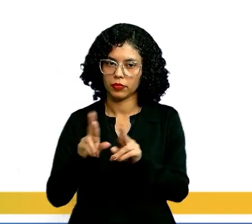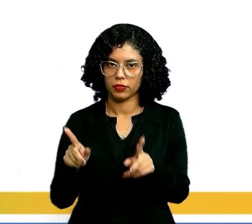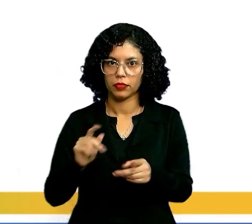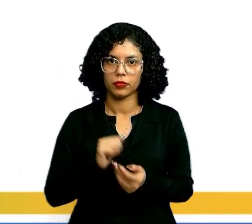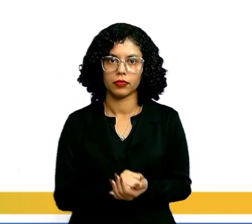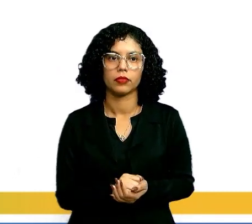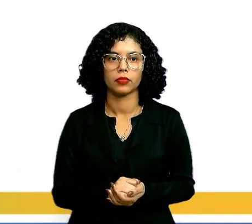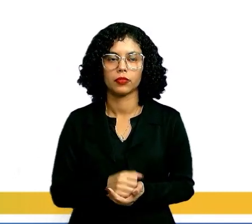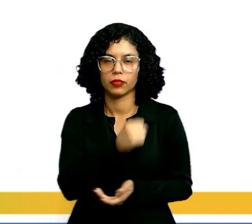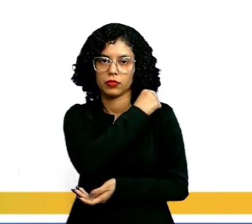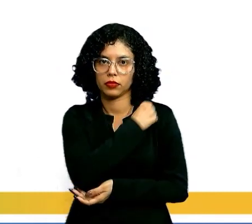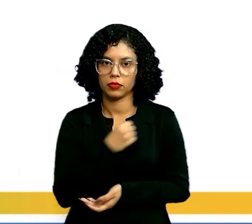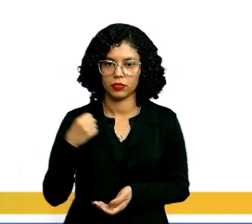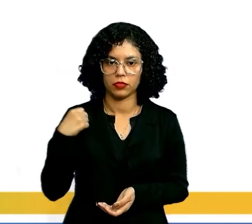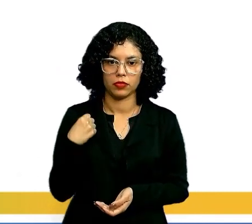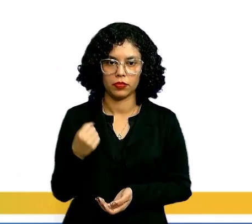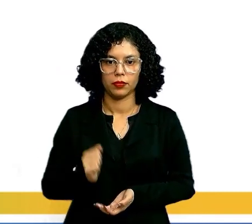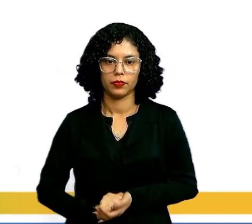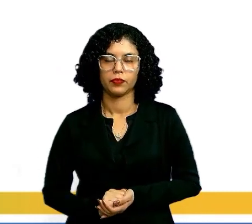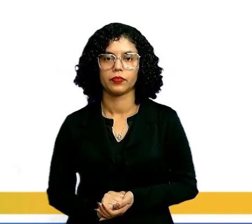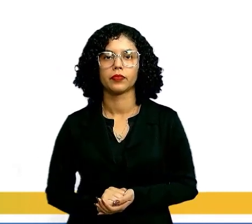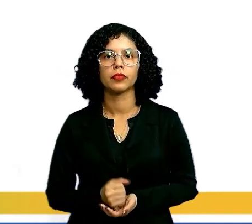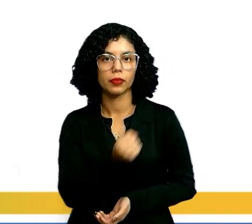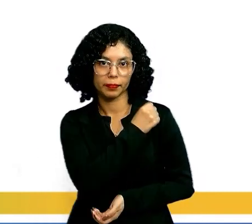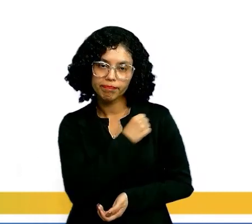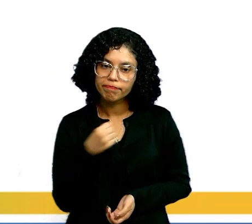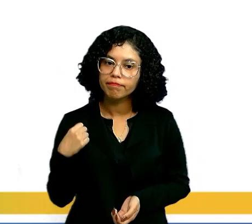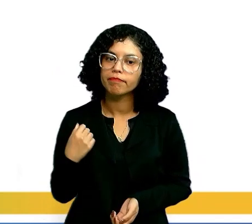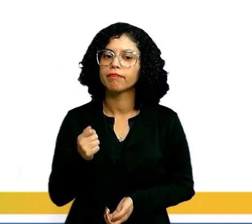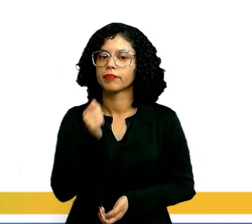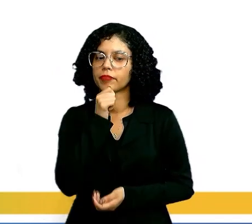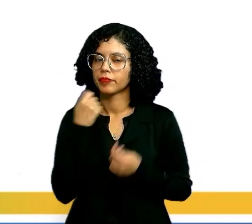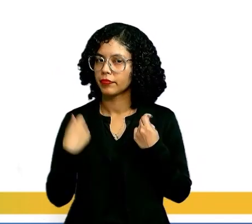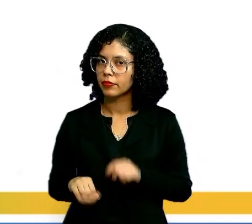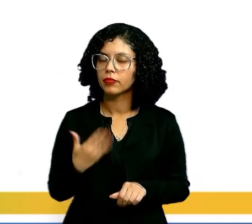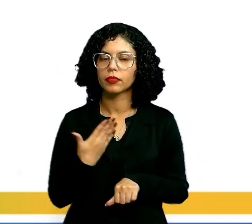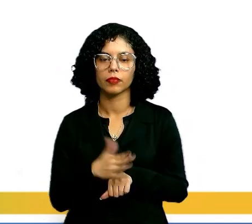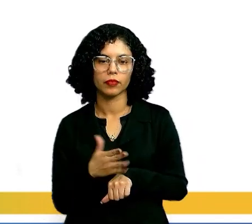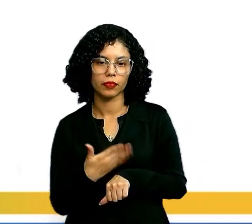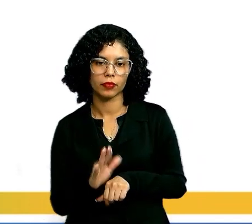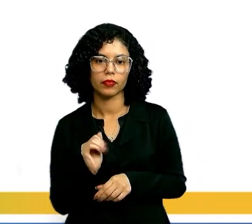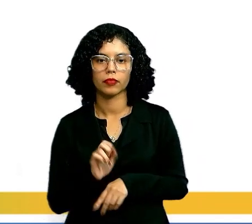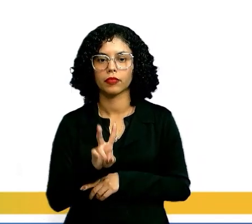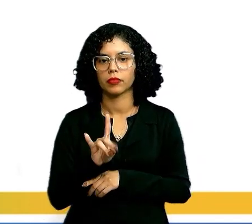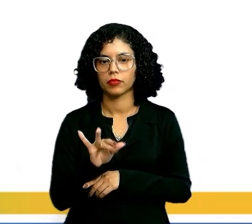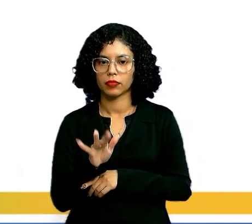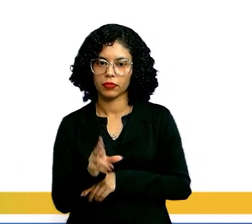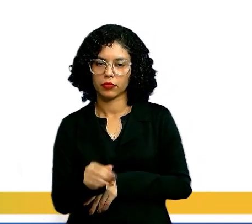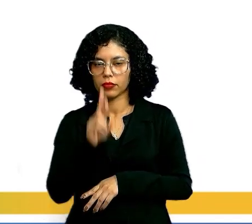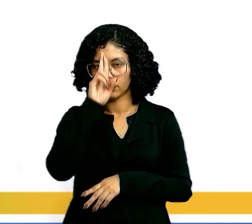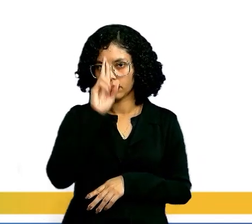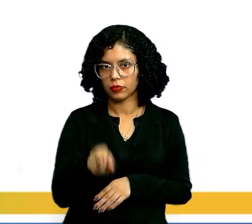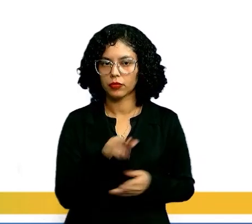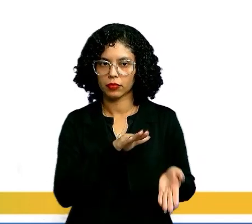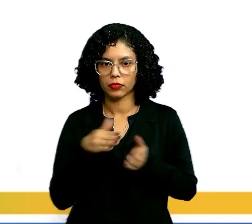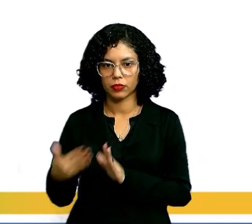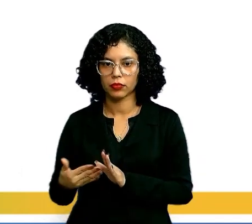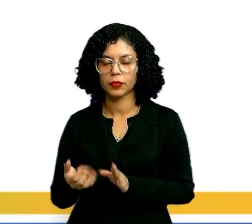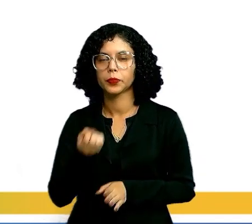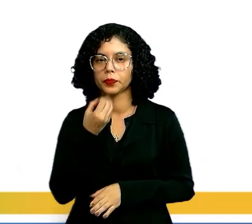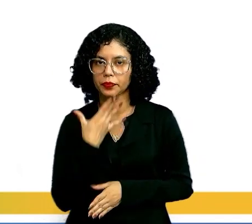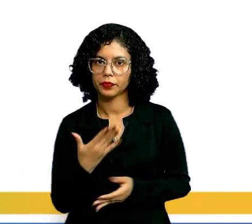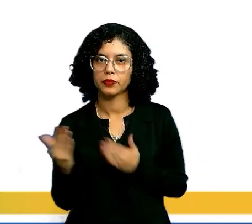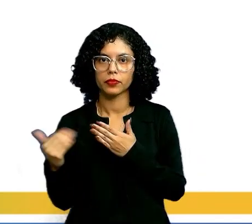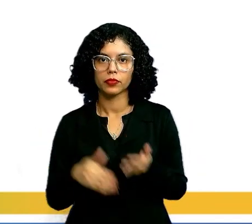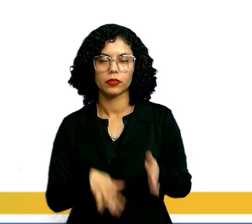diferente do Sócrates embora que para o Sócrates nós devemos praticar a virtude a partir da razão para gerar o bem